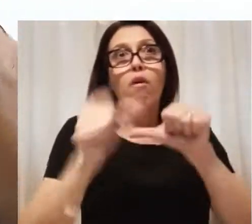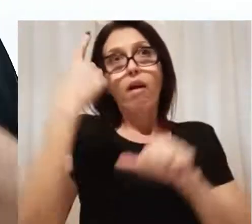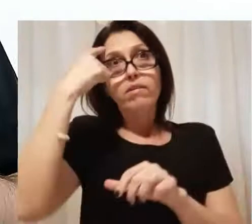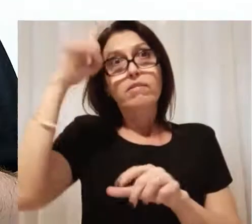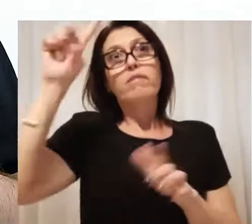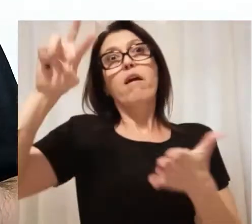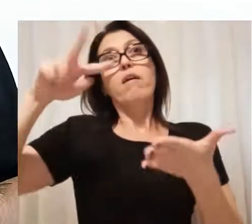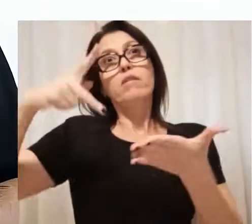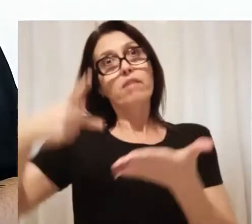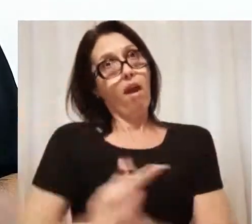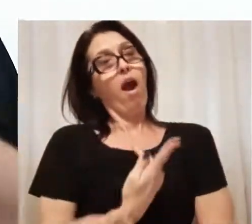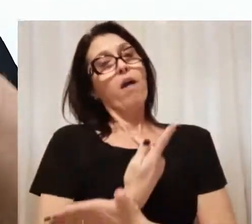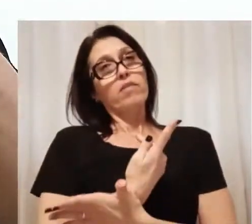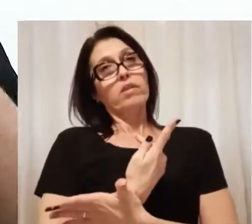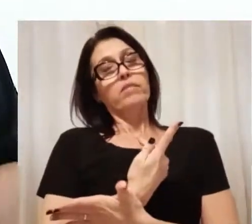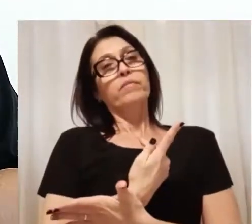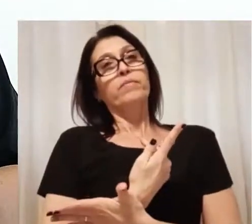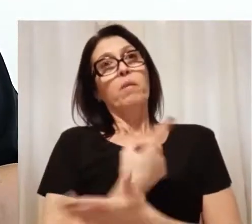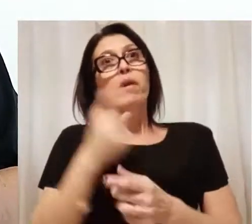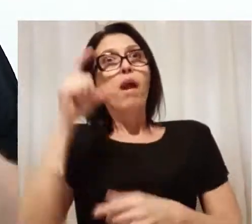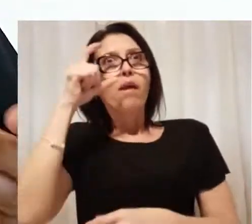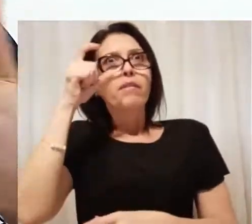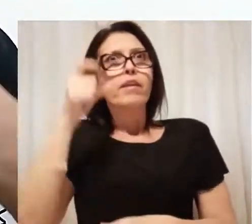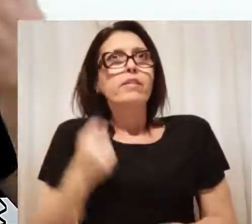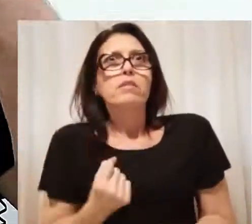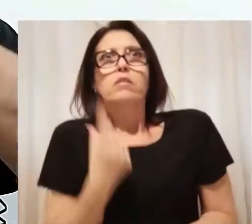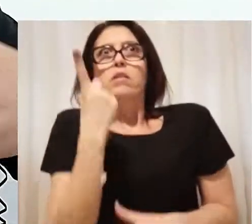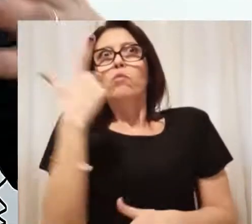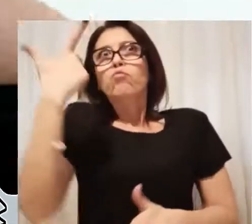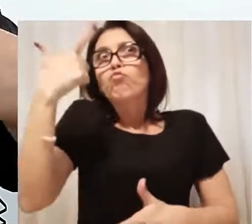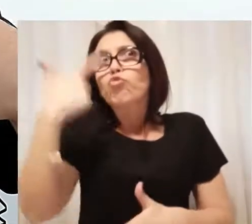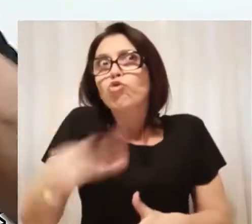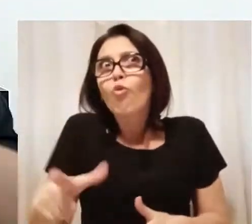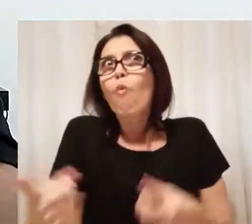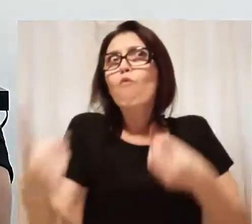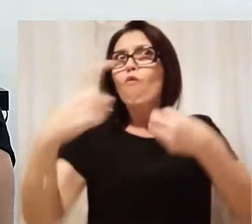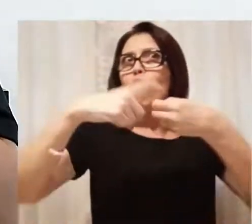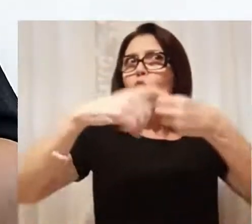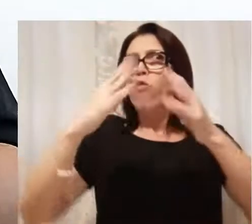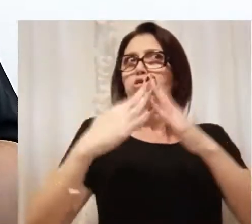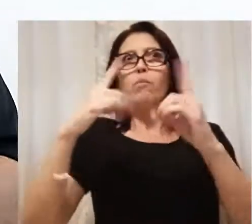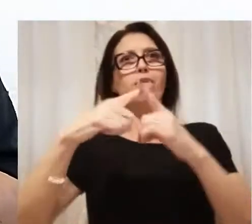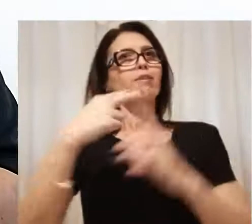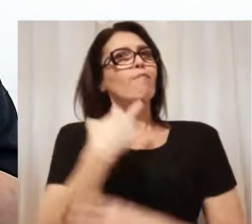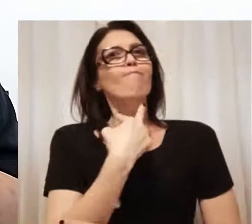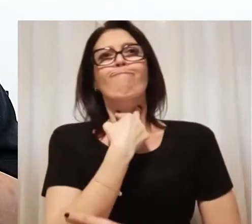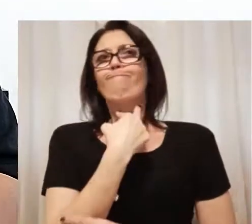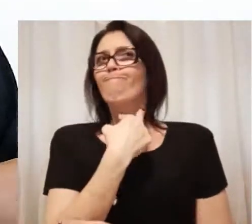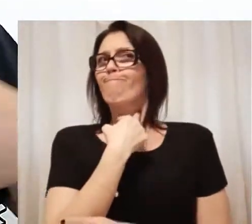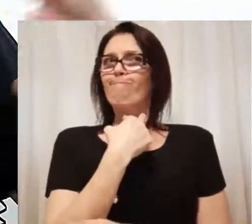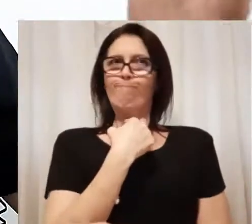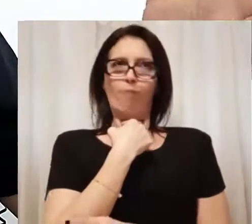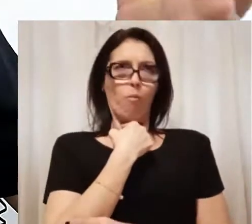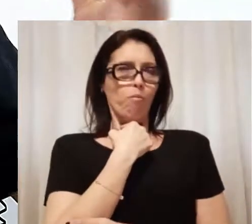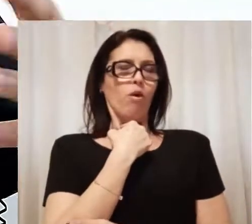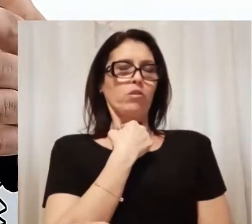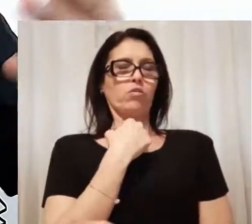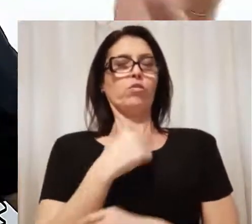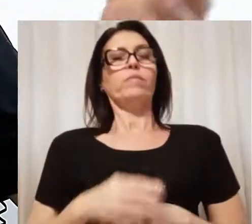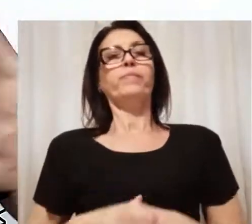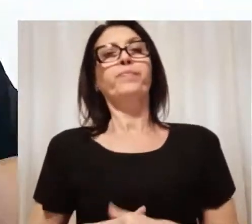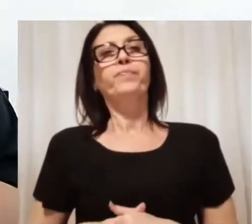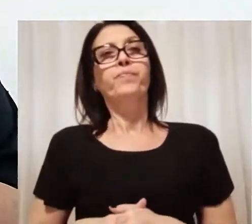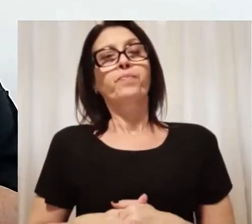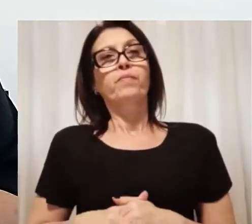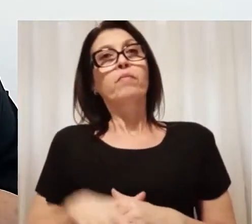manutenção da sua doutrina, manutenção do seu ensino, para que interesses e ensinos estranhos não acabem invadindo novamente a igreja, como parece ser